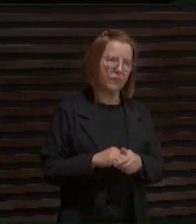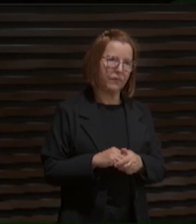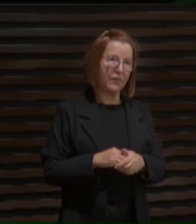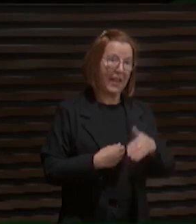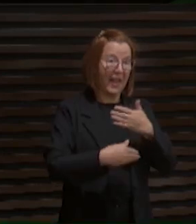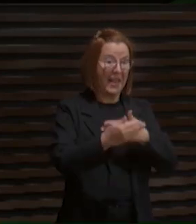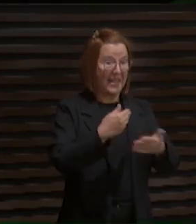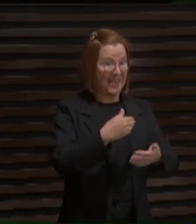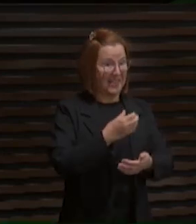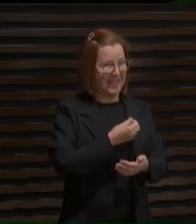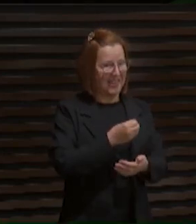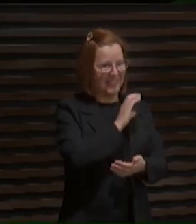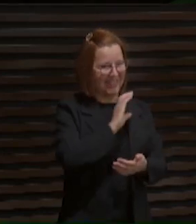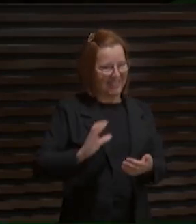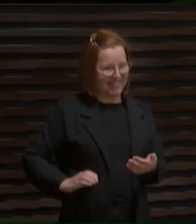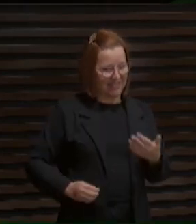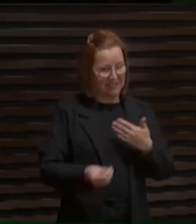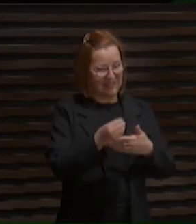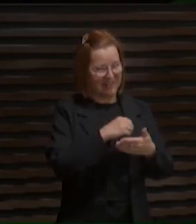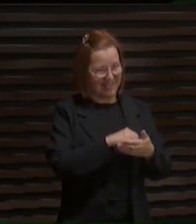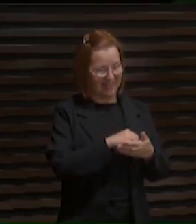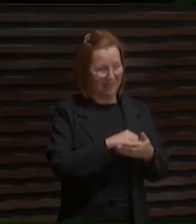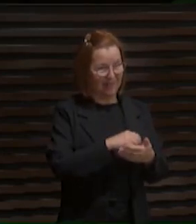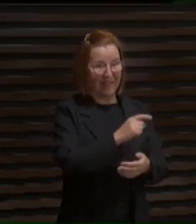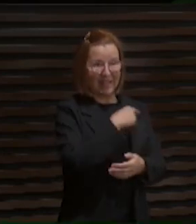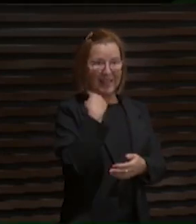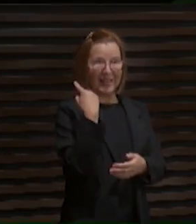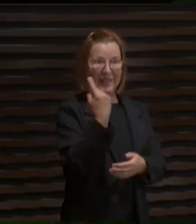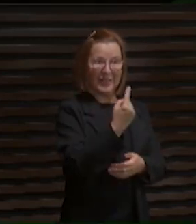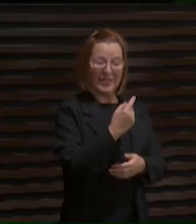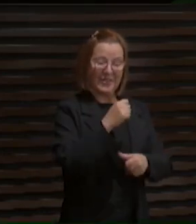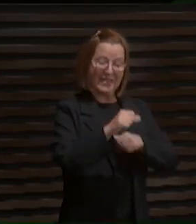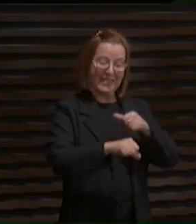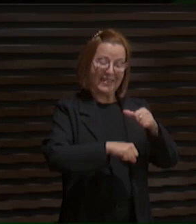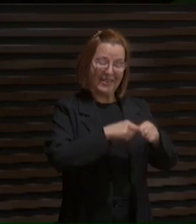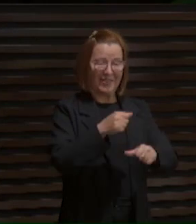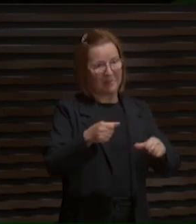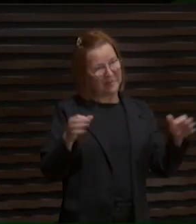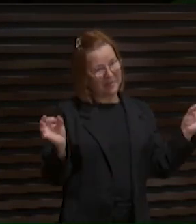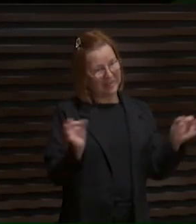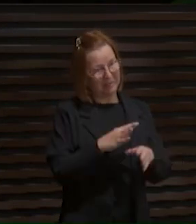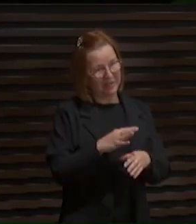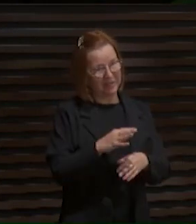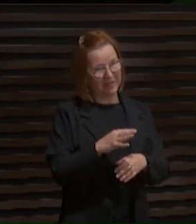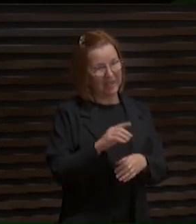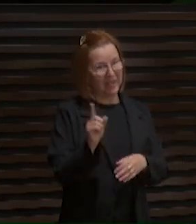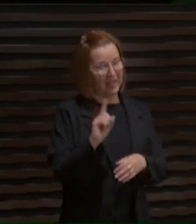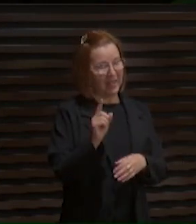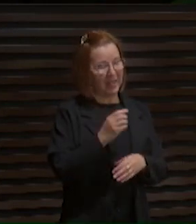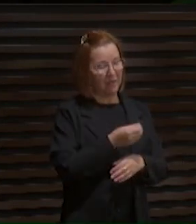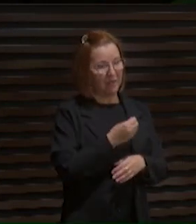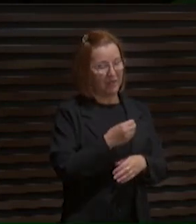muda completamente. Nós não estamos debaixo da lei, mas tampouco temos mais o desejo desenfreado de